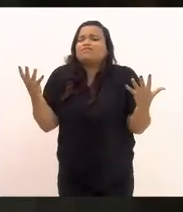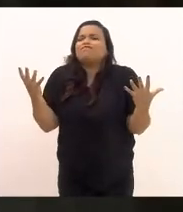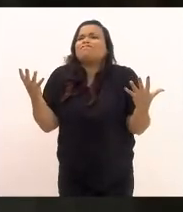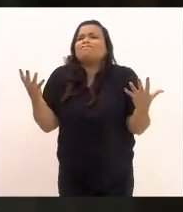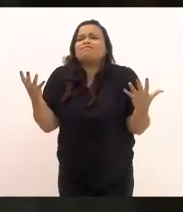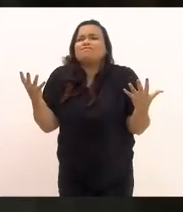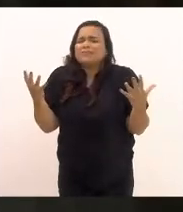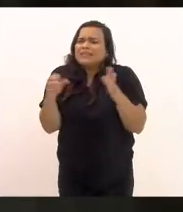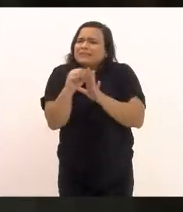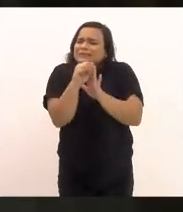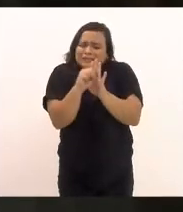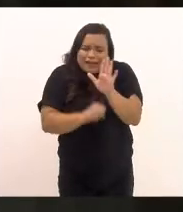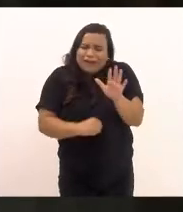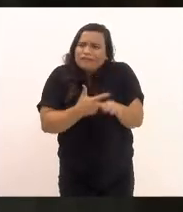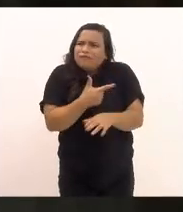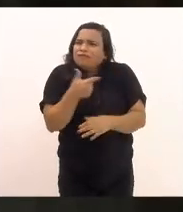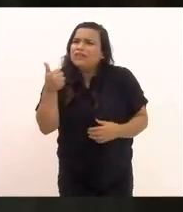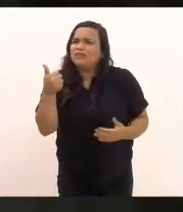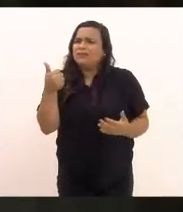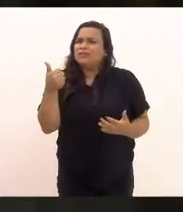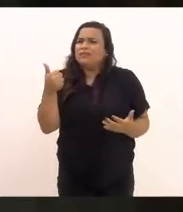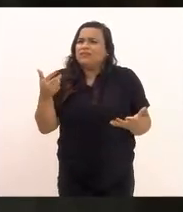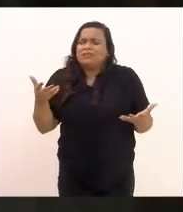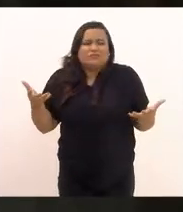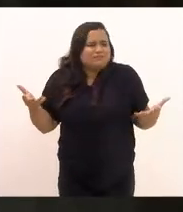Como no século XXI,